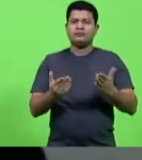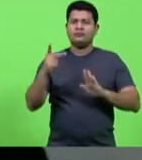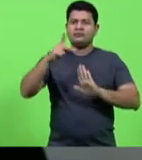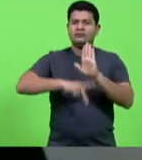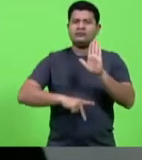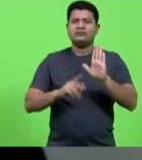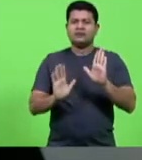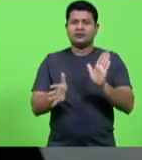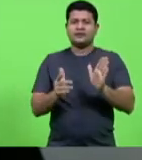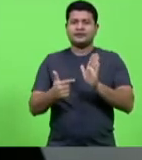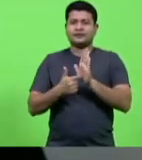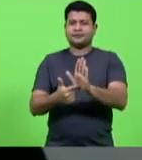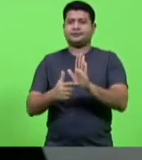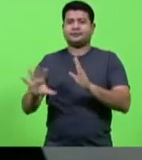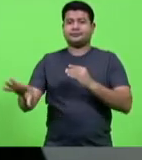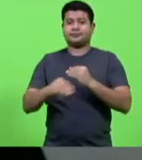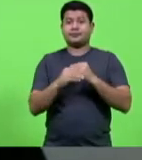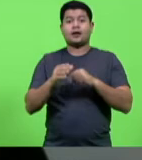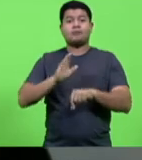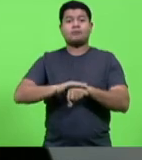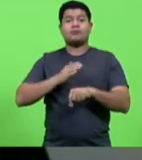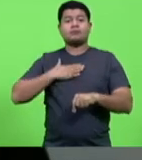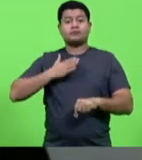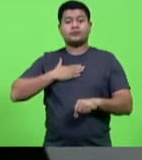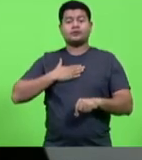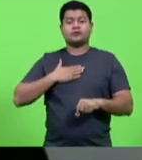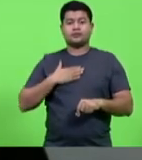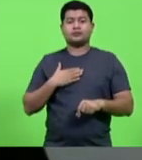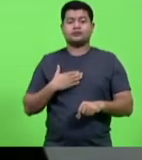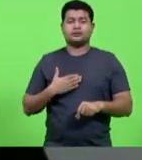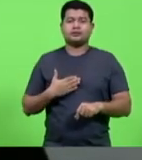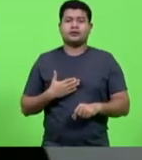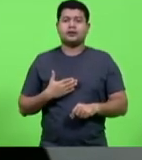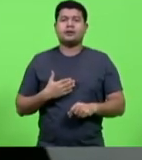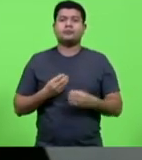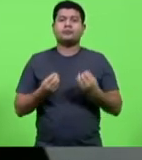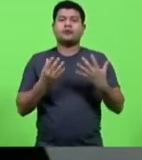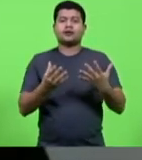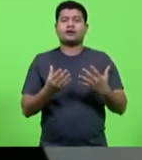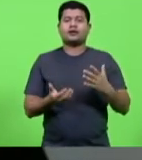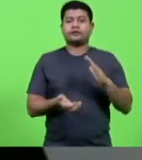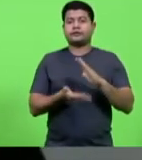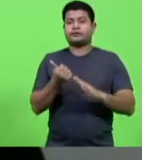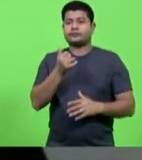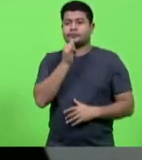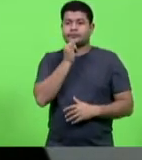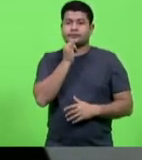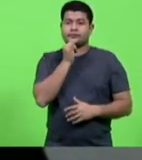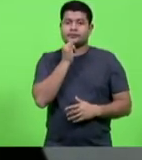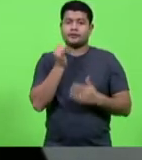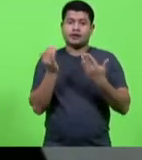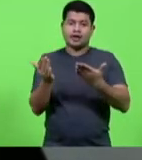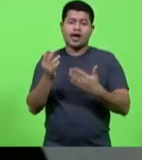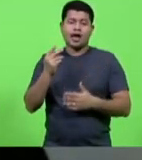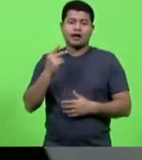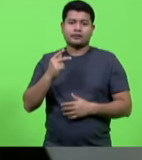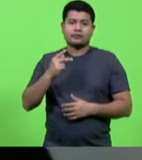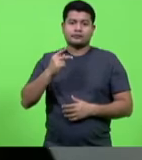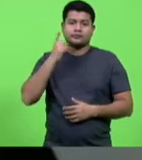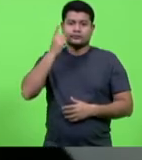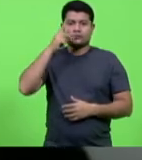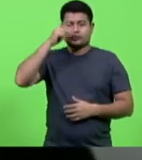algumas emendas de minha autoria, para que a gente pudesse tirar, por exemplo, o que o deputado Kennedy